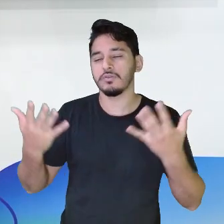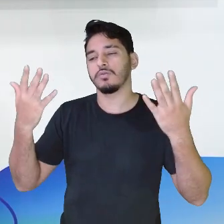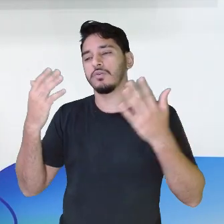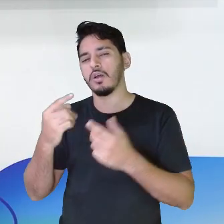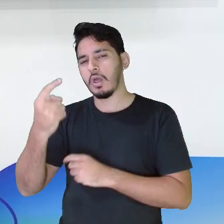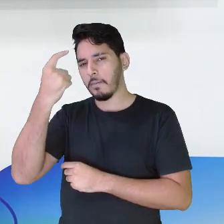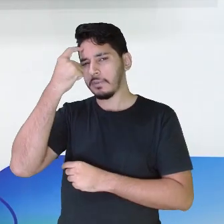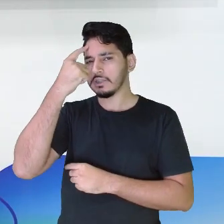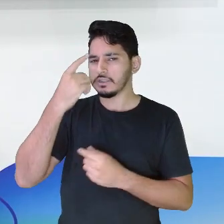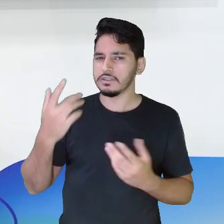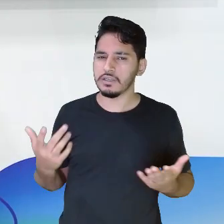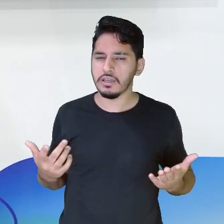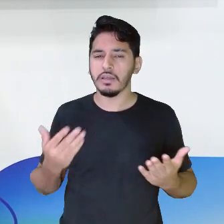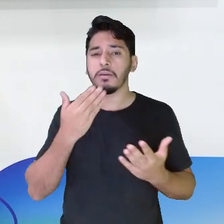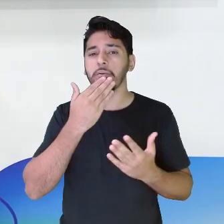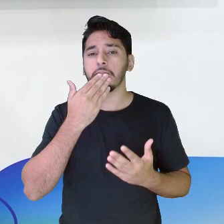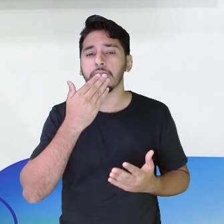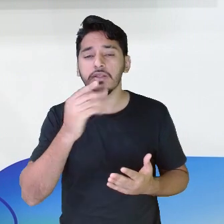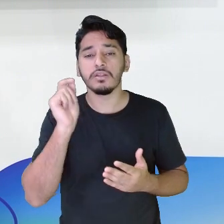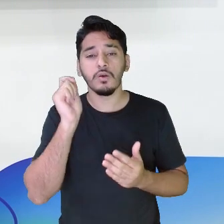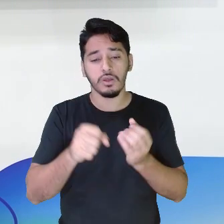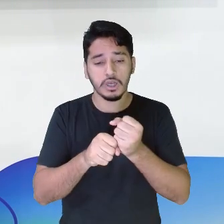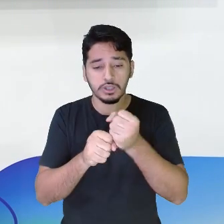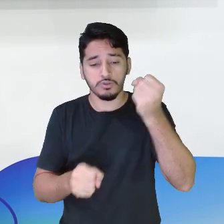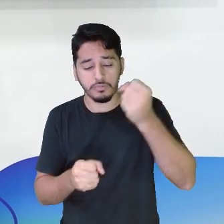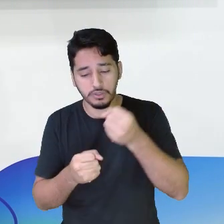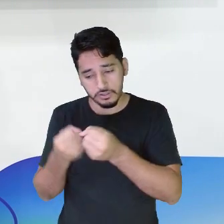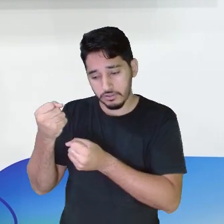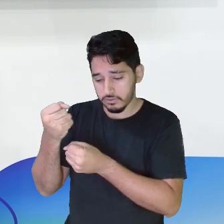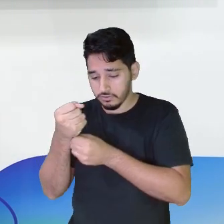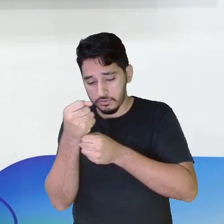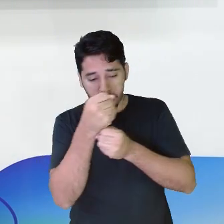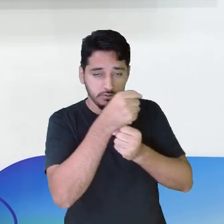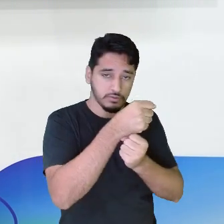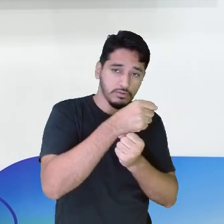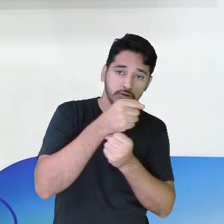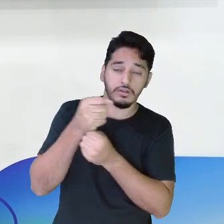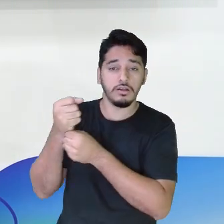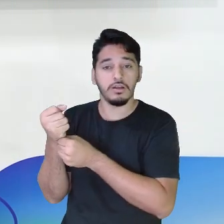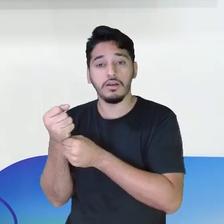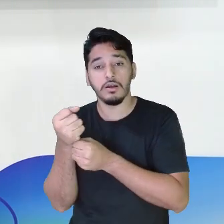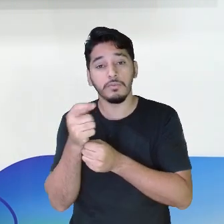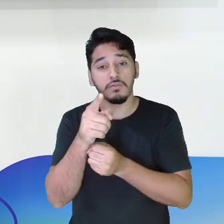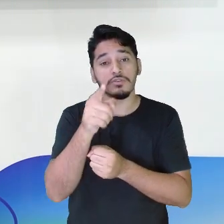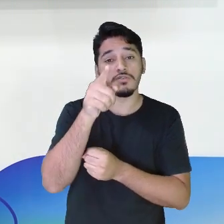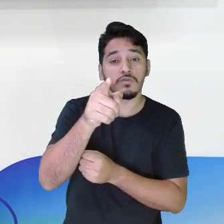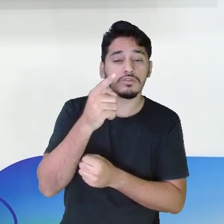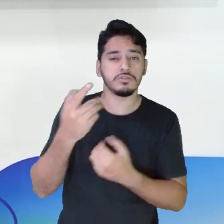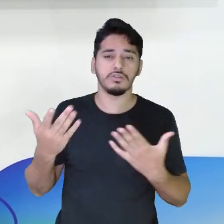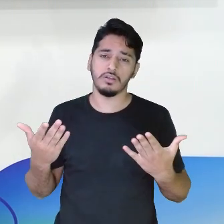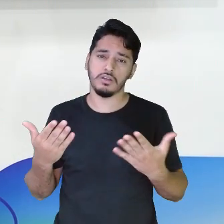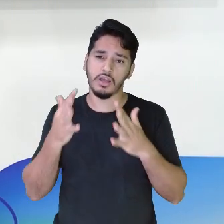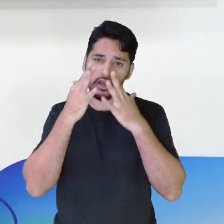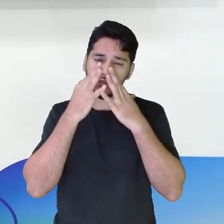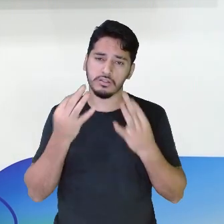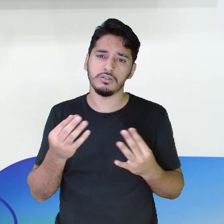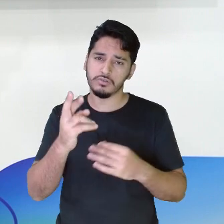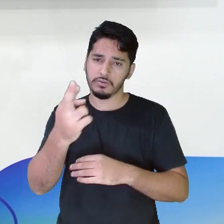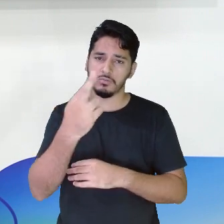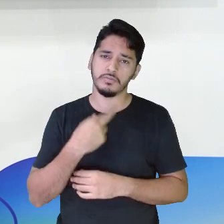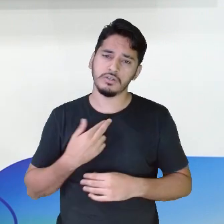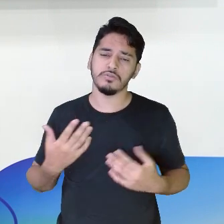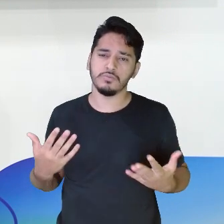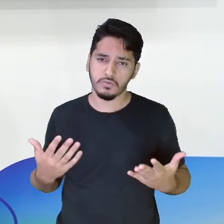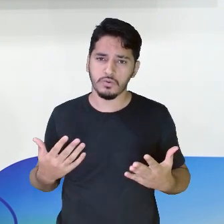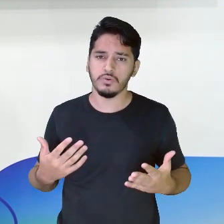Eu pensei em pedir uma sombrinha por aqui pelo estúdio para ver se você me dá atenção e